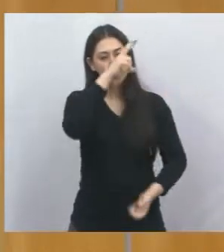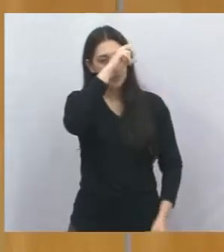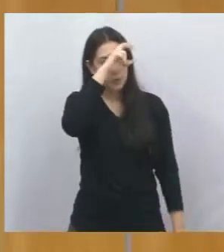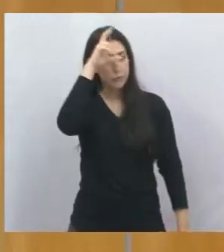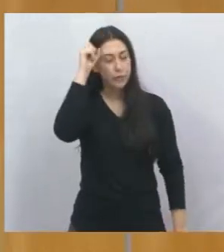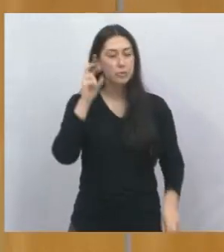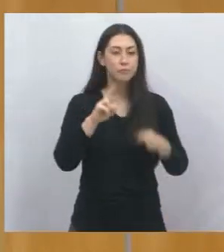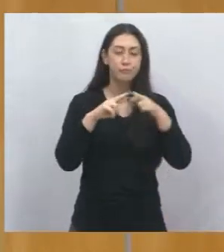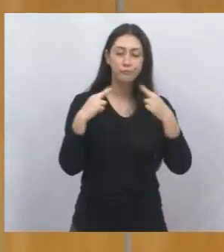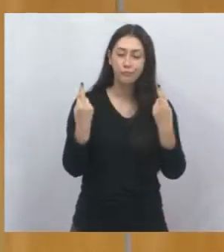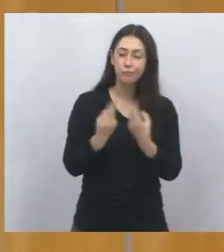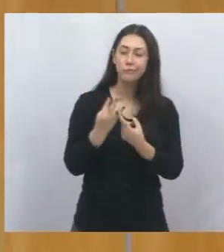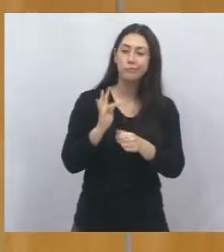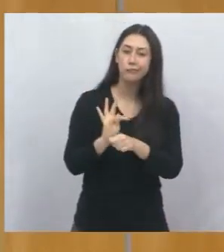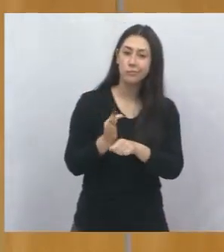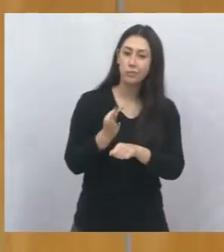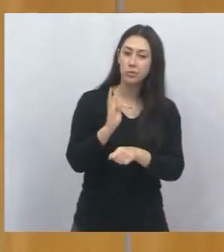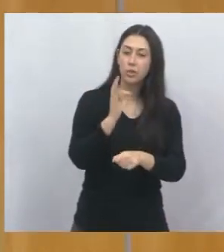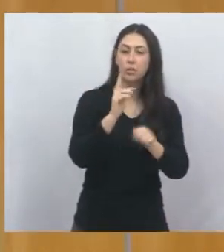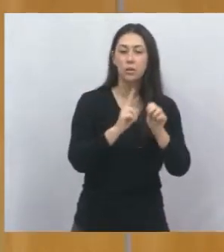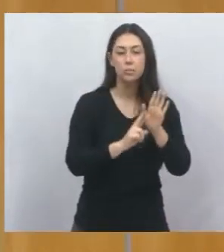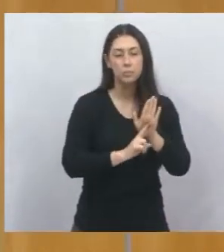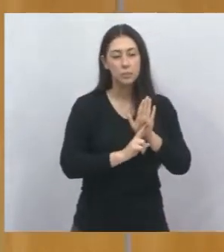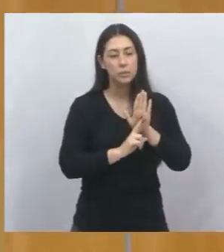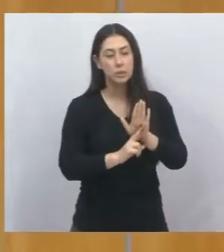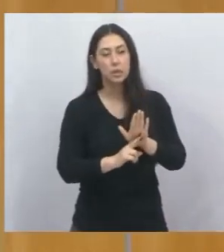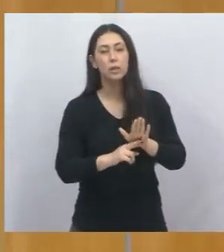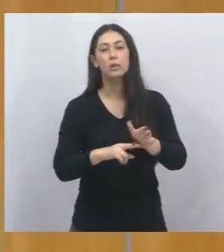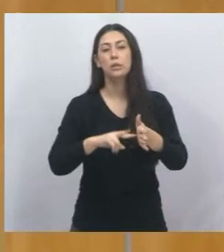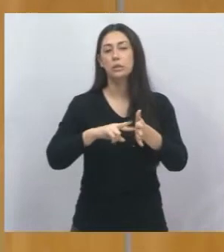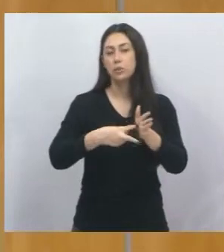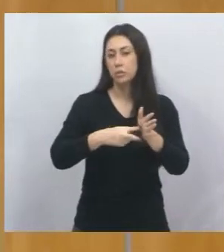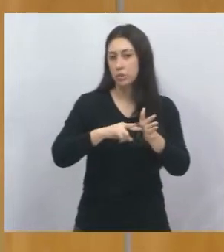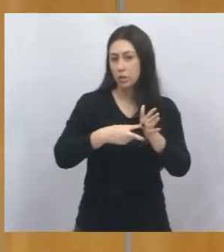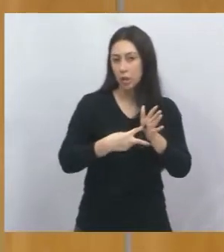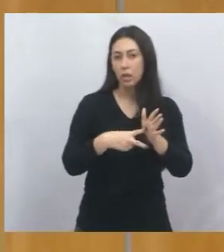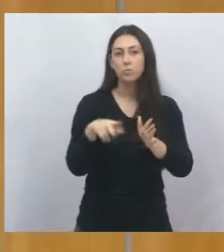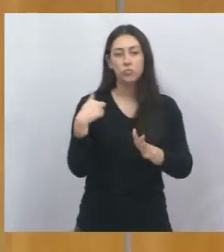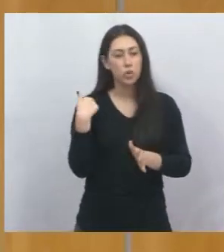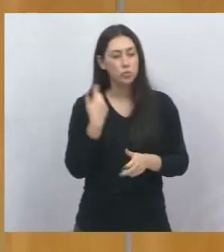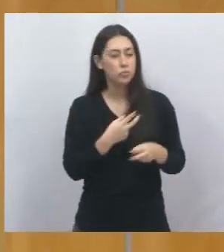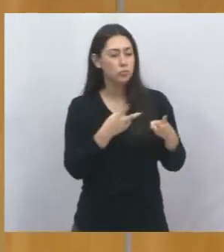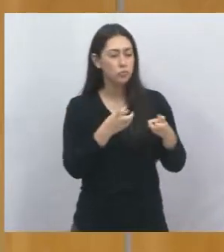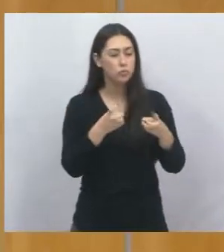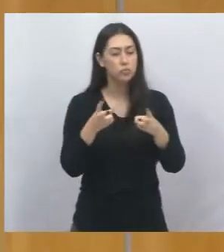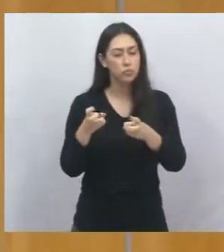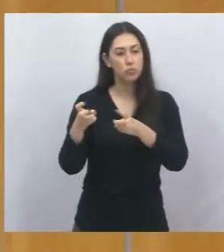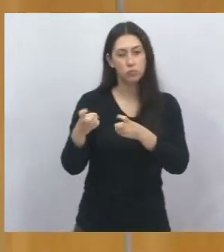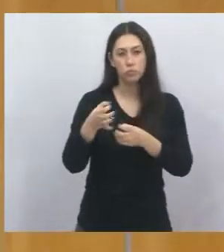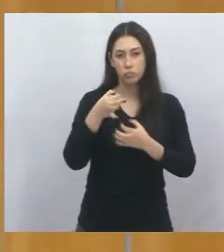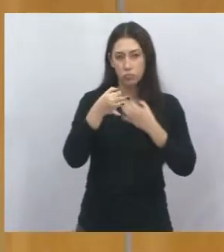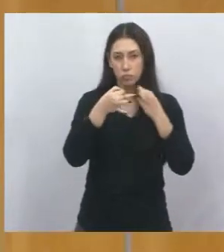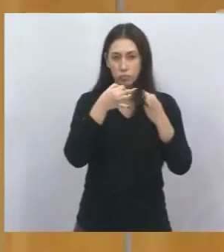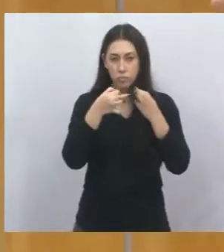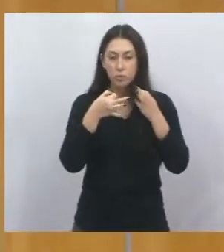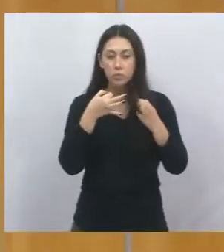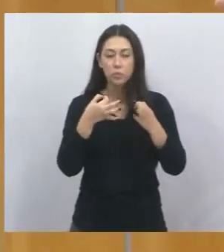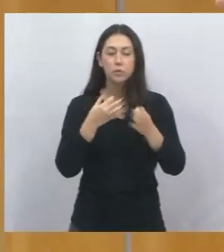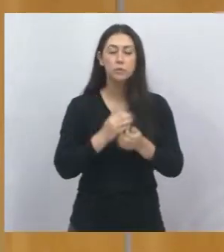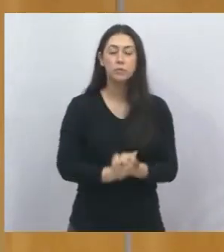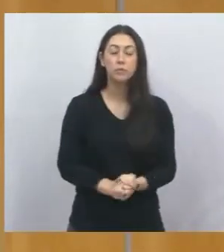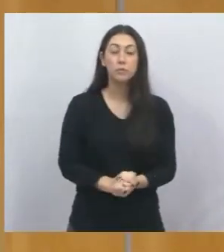com representantes de vários segmentos, com o sindicato, ouvindo os servidores públicos. Então,